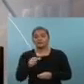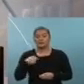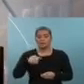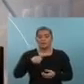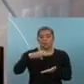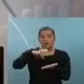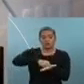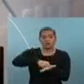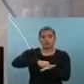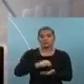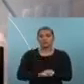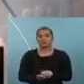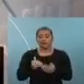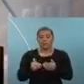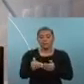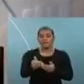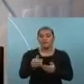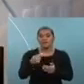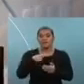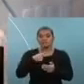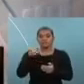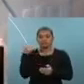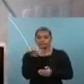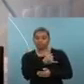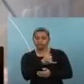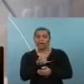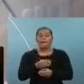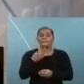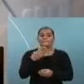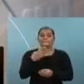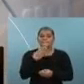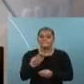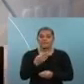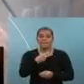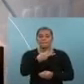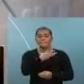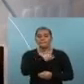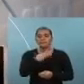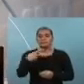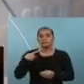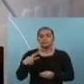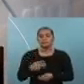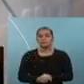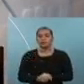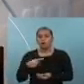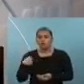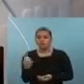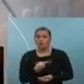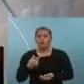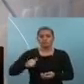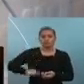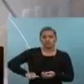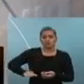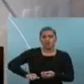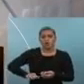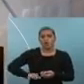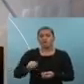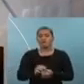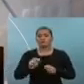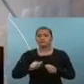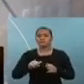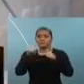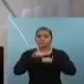registro, daqui para frente eu vou denunciar, vou cobrar do Ministério Público, vou cobrar, porque o que nós sofremos nessa campanha, as